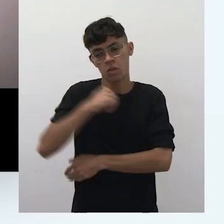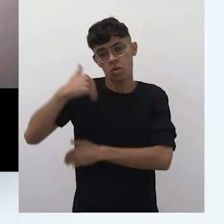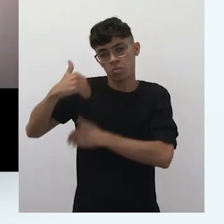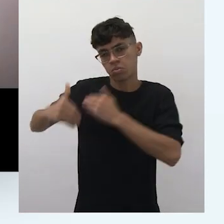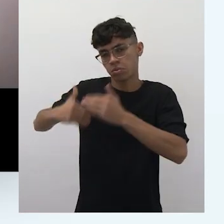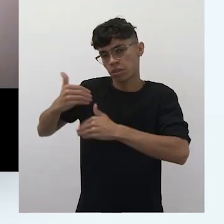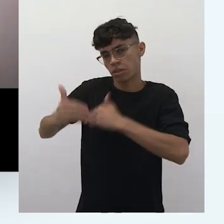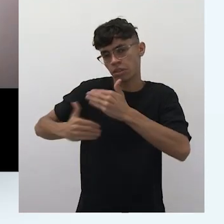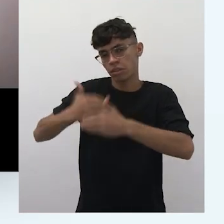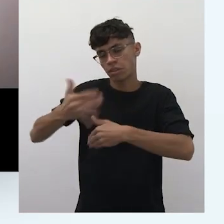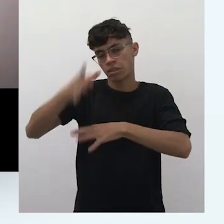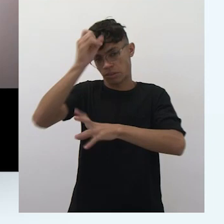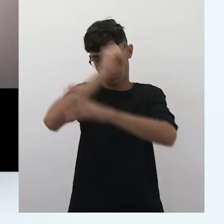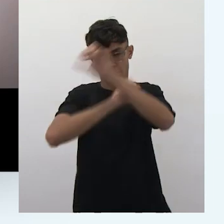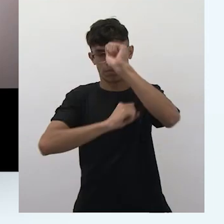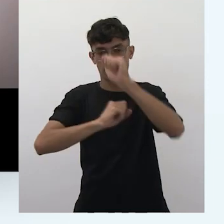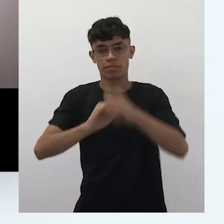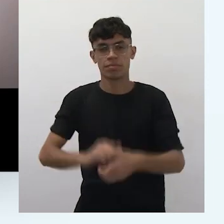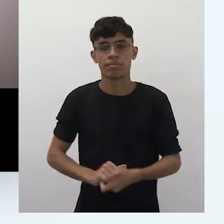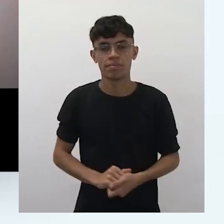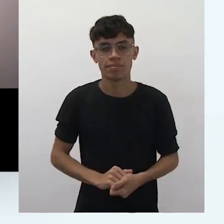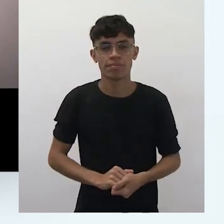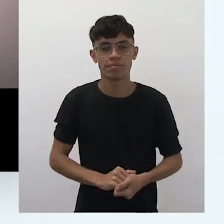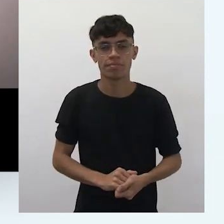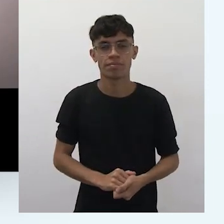uma sequência de aprendizagem?